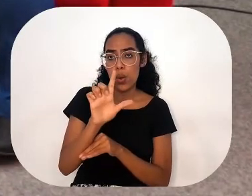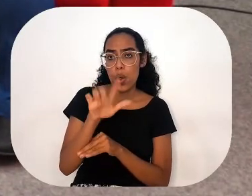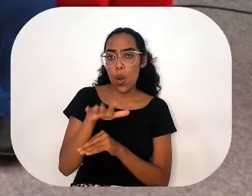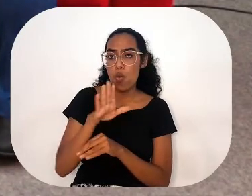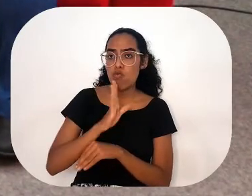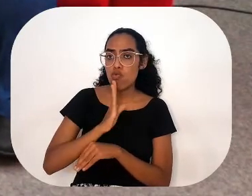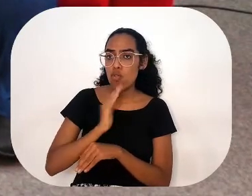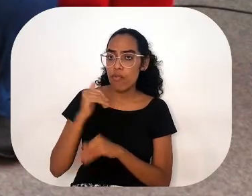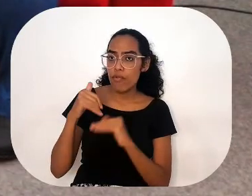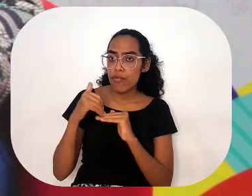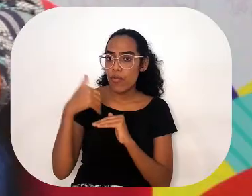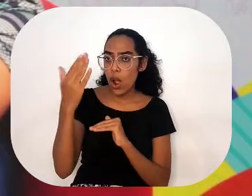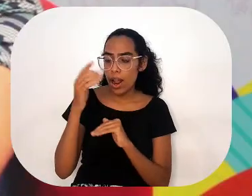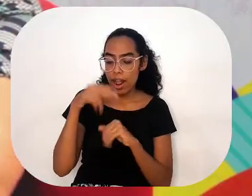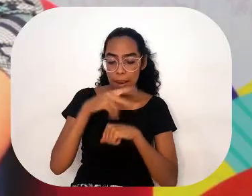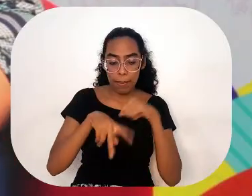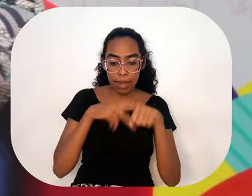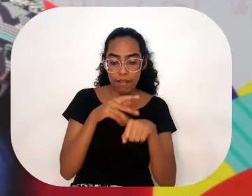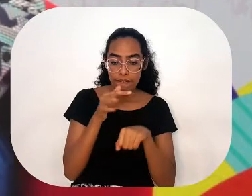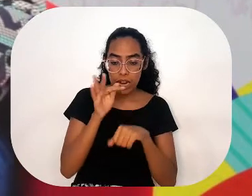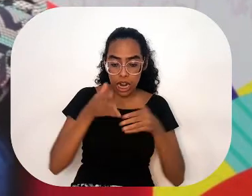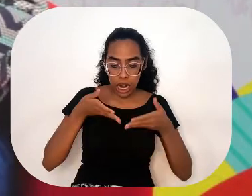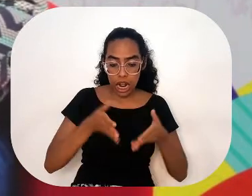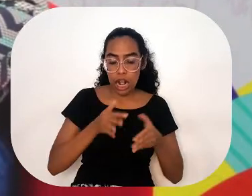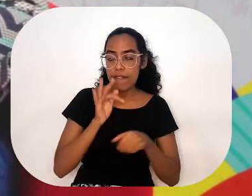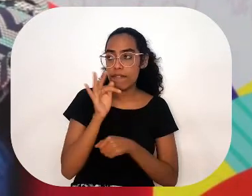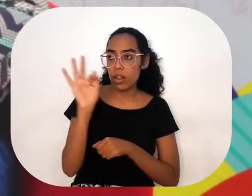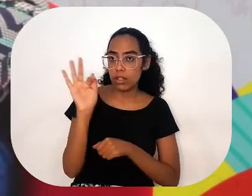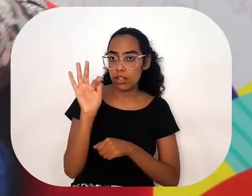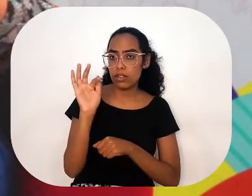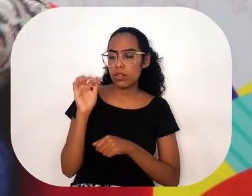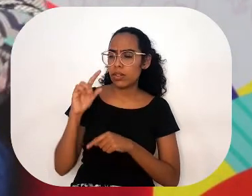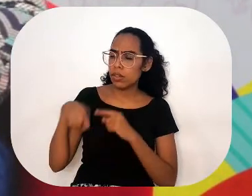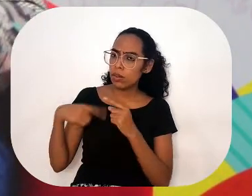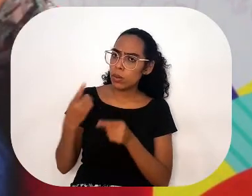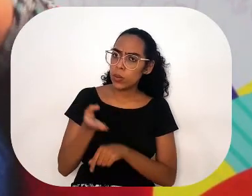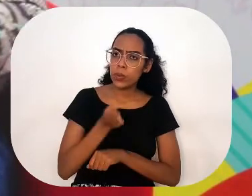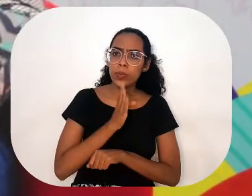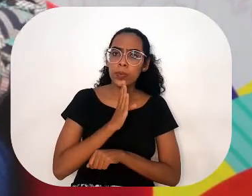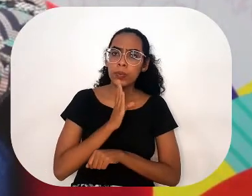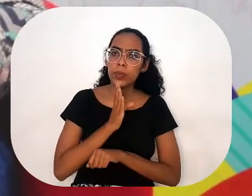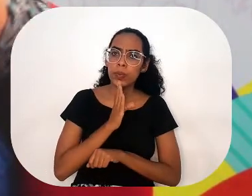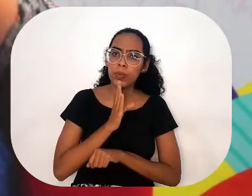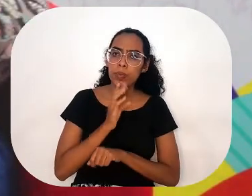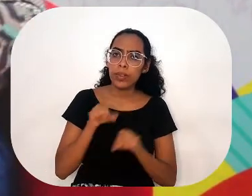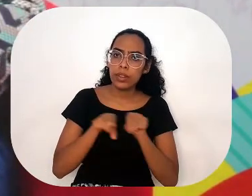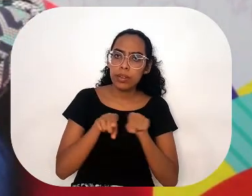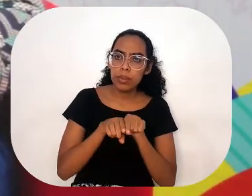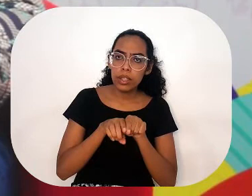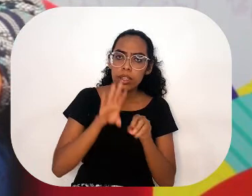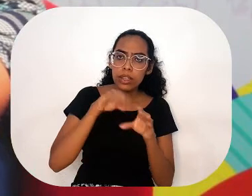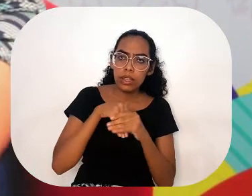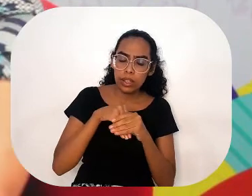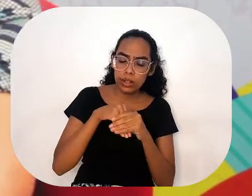eu já fui conhecer fora um sociólogo francês e muitos anos depois eu tive a oportunidade de fazer